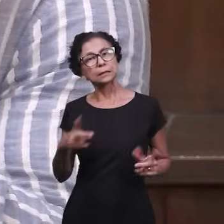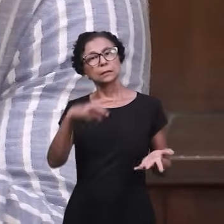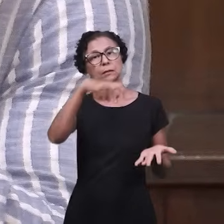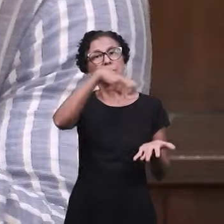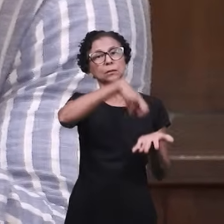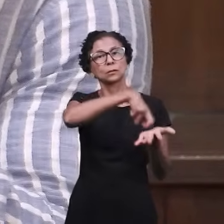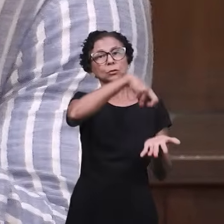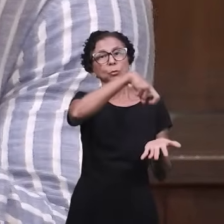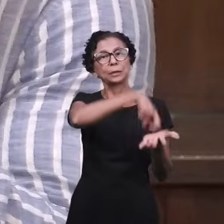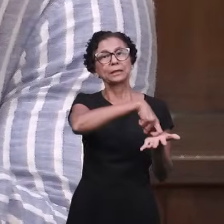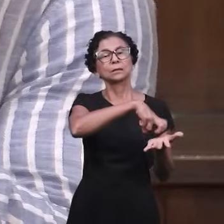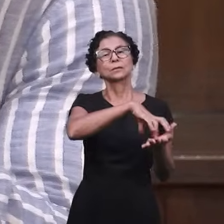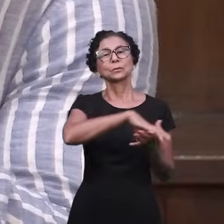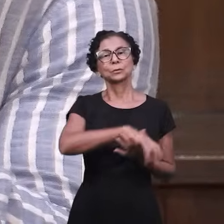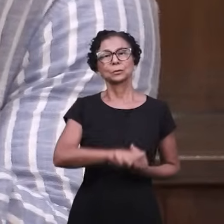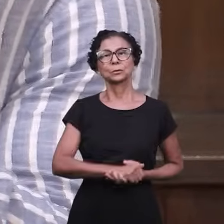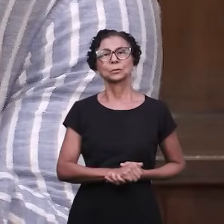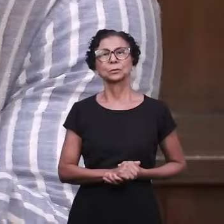juízos sobre